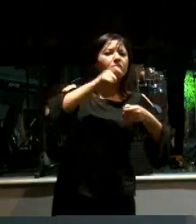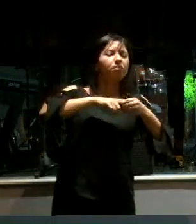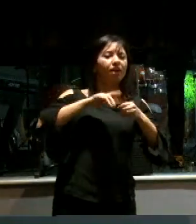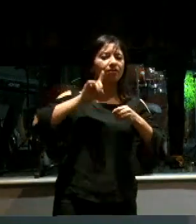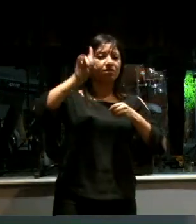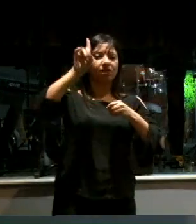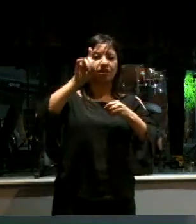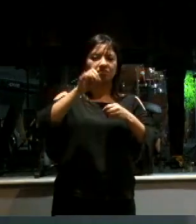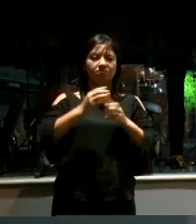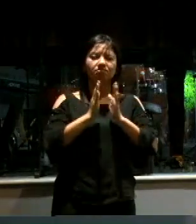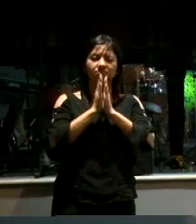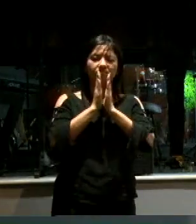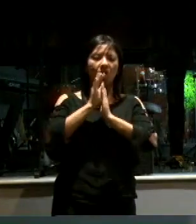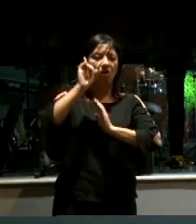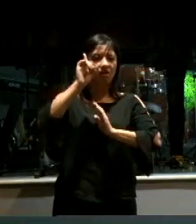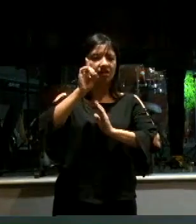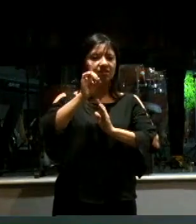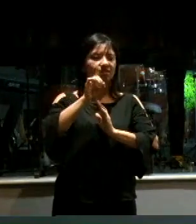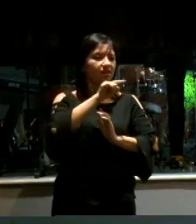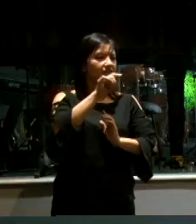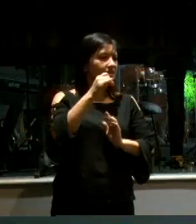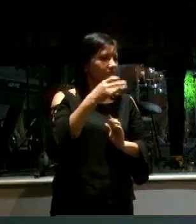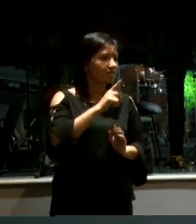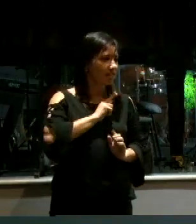se eu fosse você, homem, eu temeria.